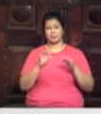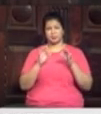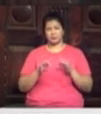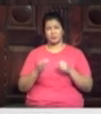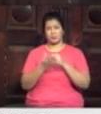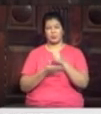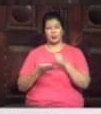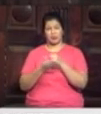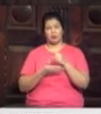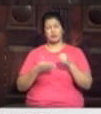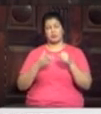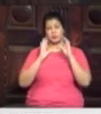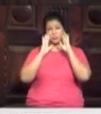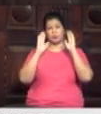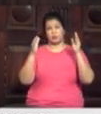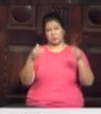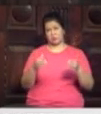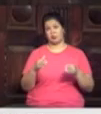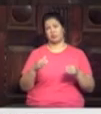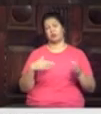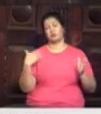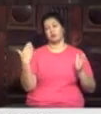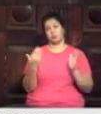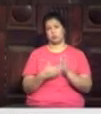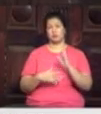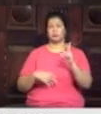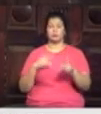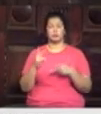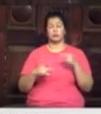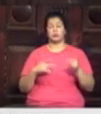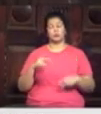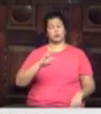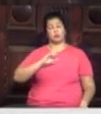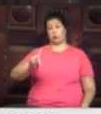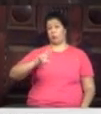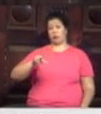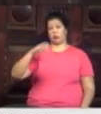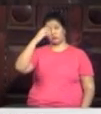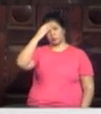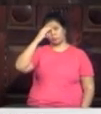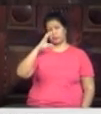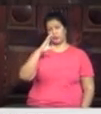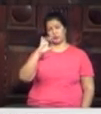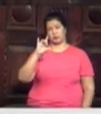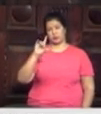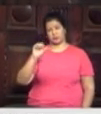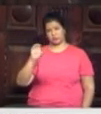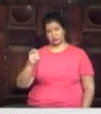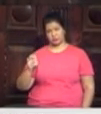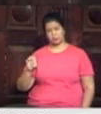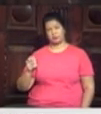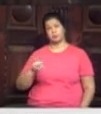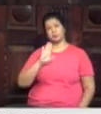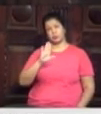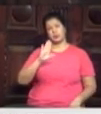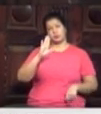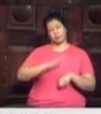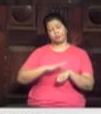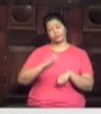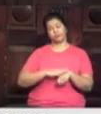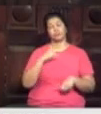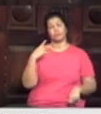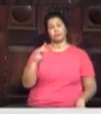a atender a toda a população, não por culpa da empresa, mas por culpa dos